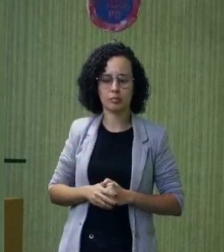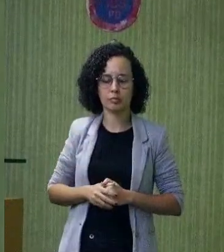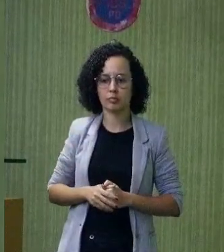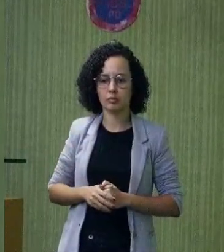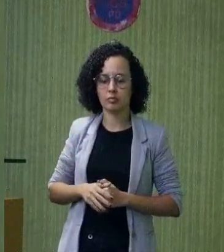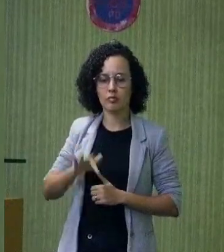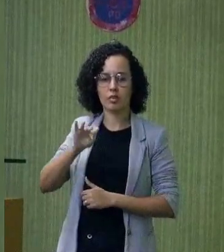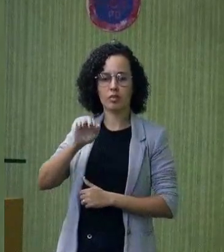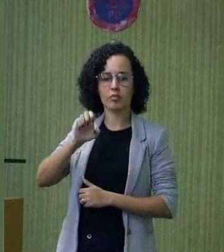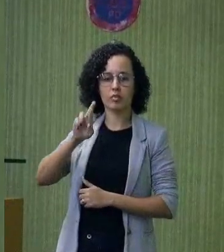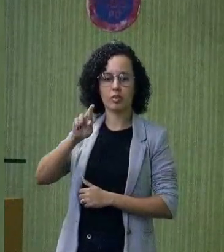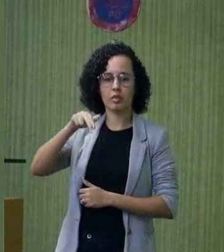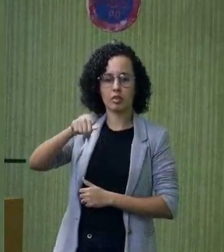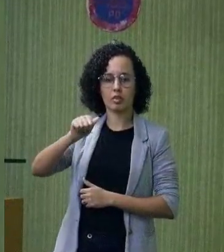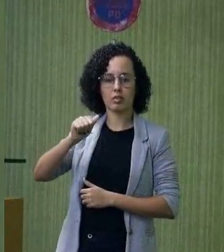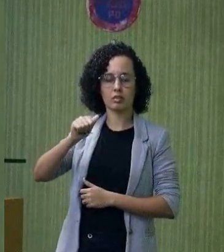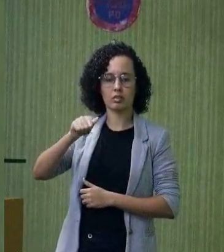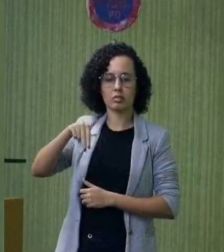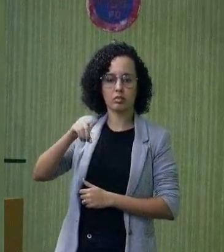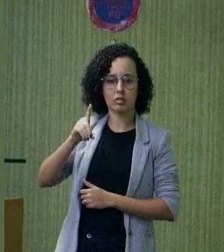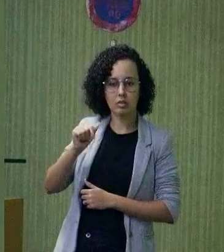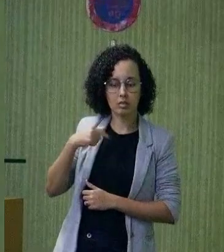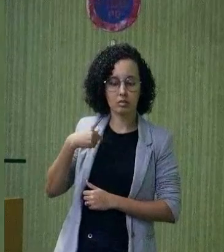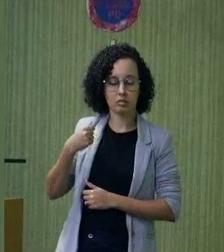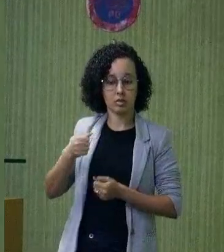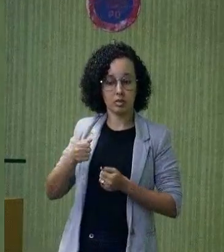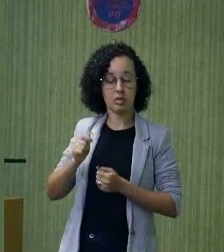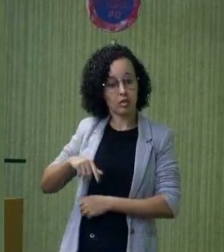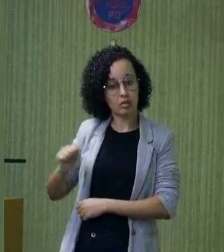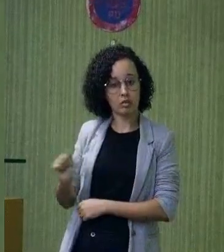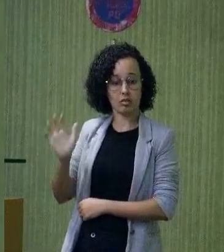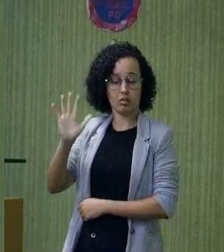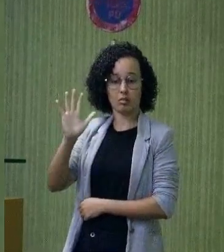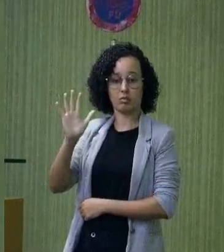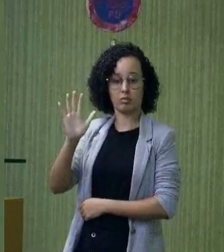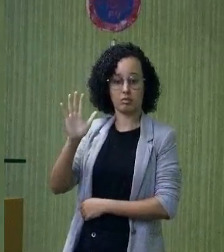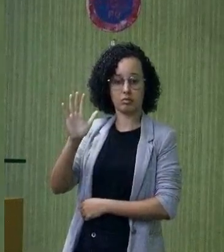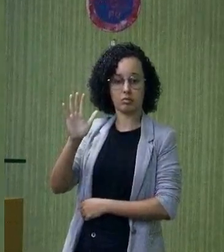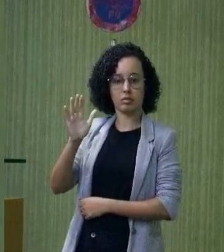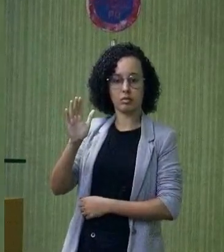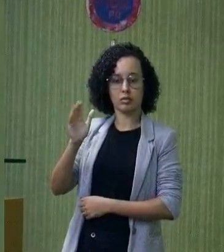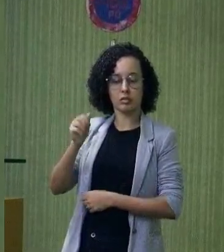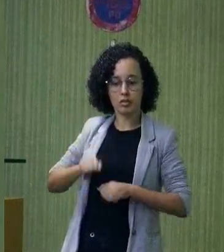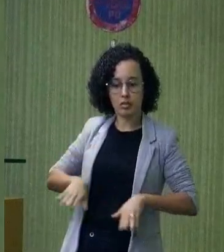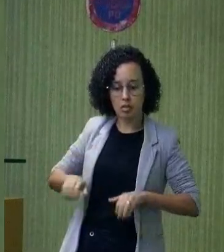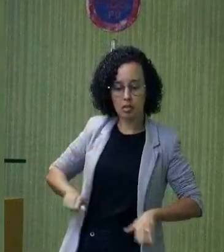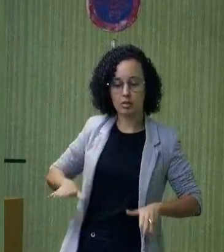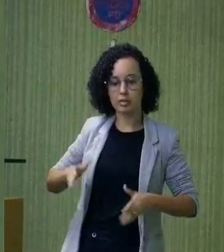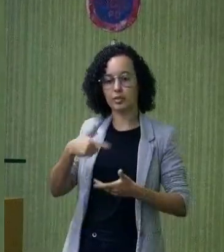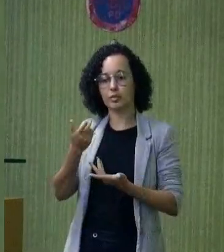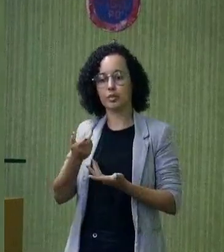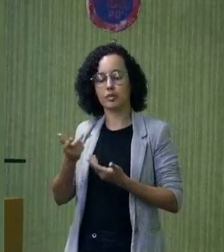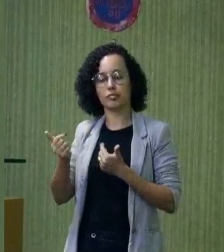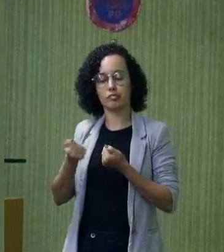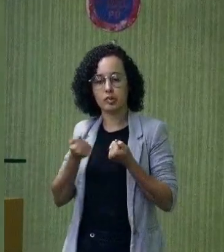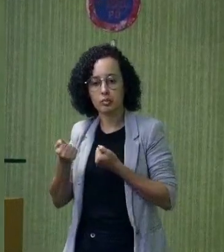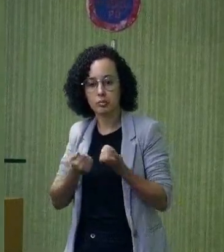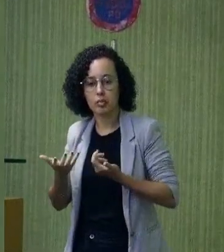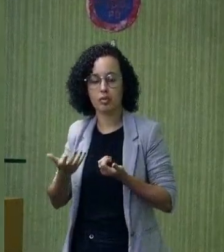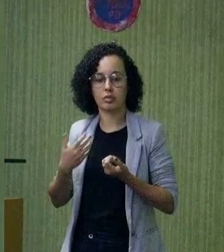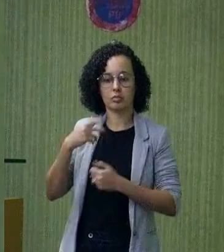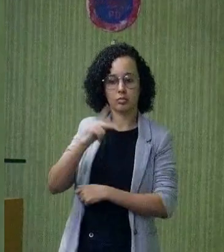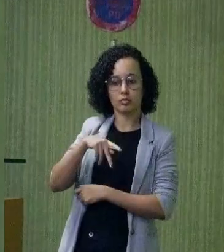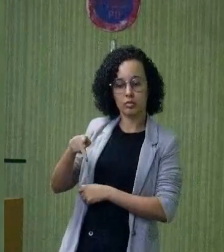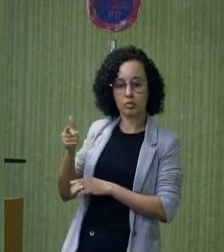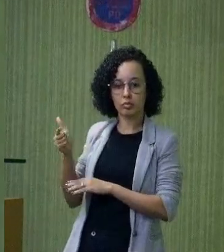em relação ao custo né É muito caro eh é o a questão do transporte a questão dos professores estarem lá